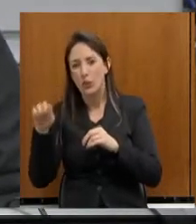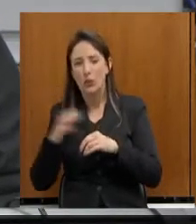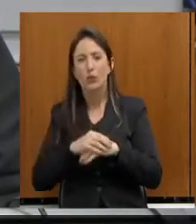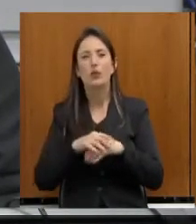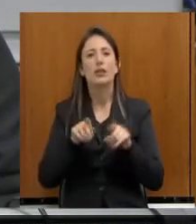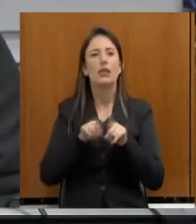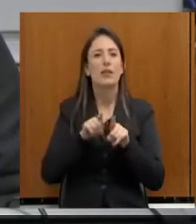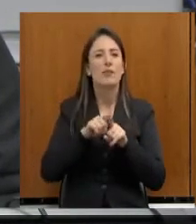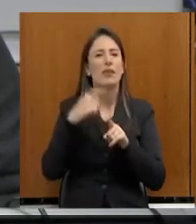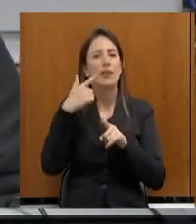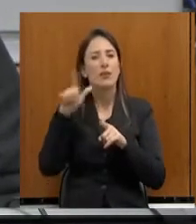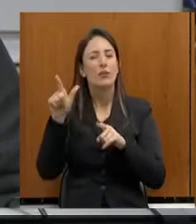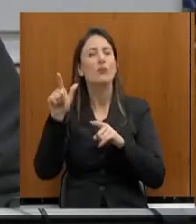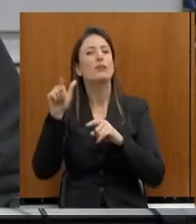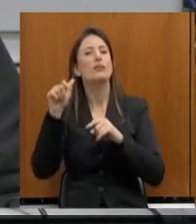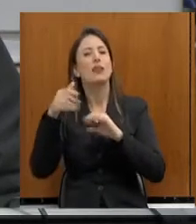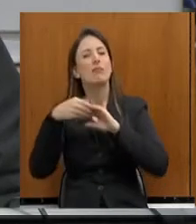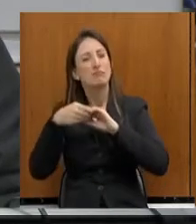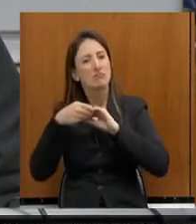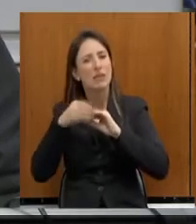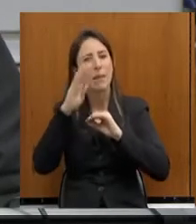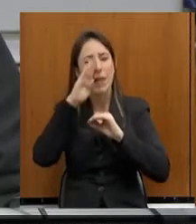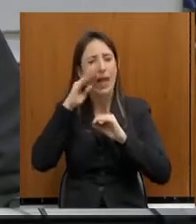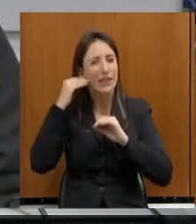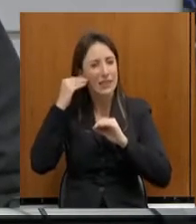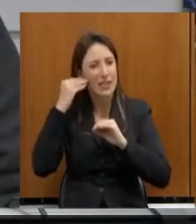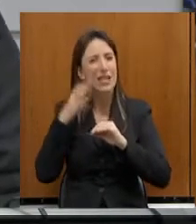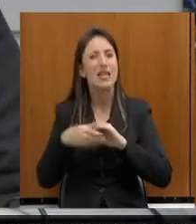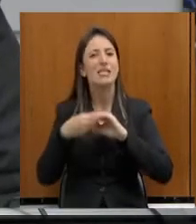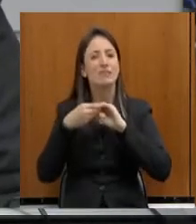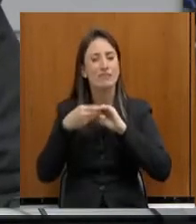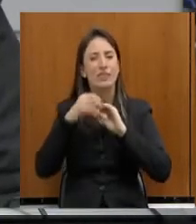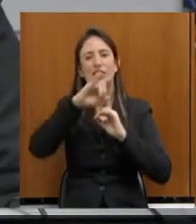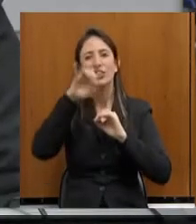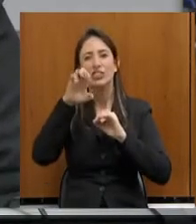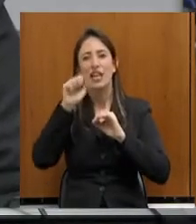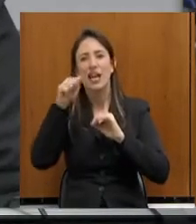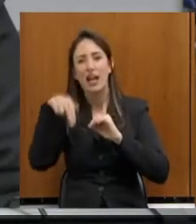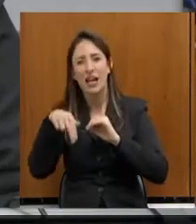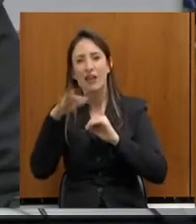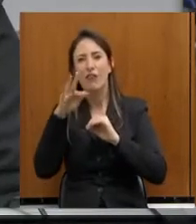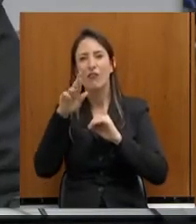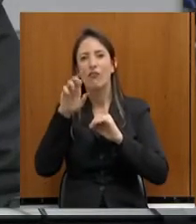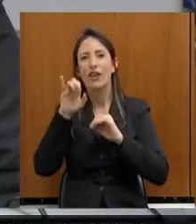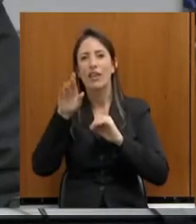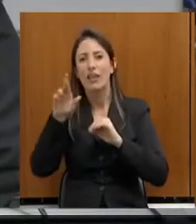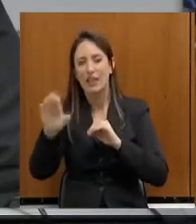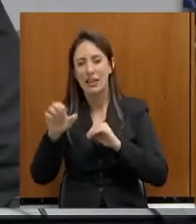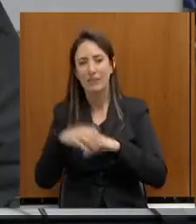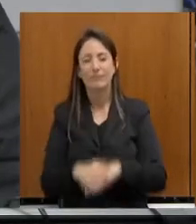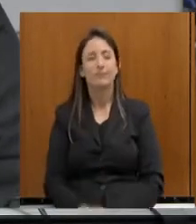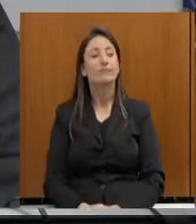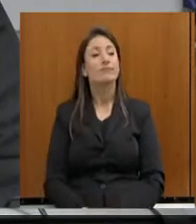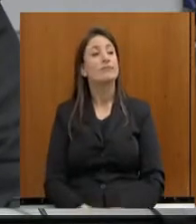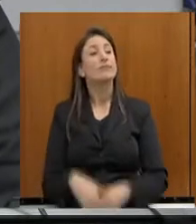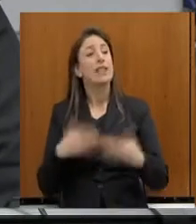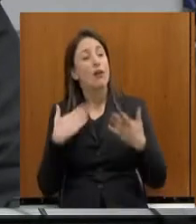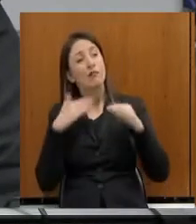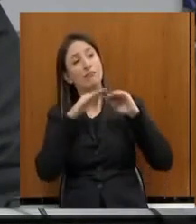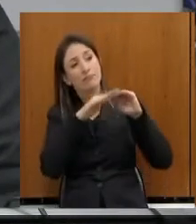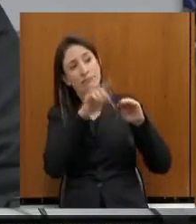laviola Beatriz Cerqueira Deputado Jean Freire secretária